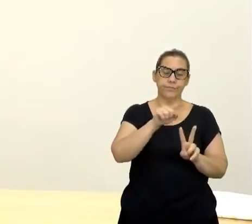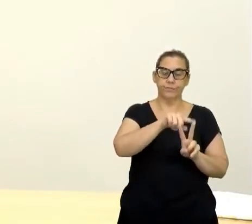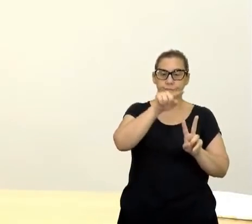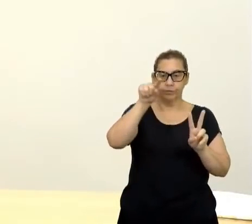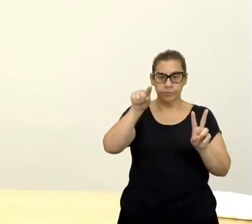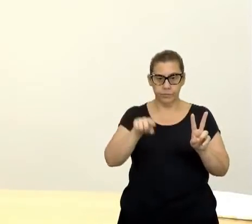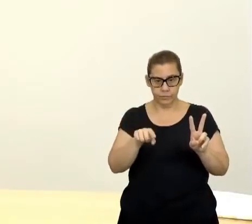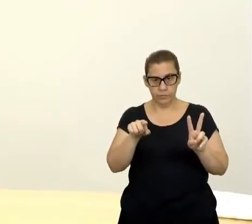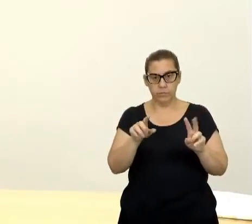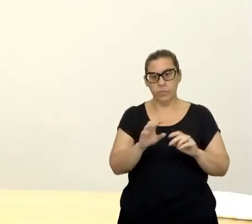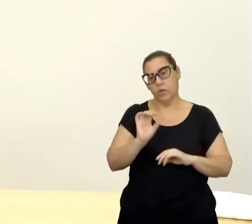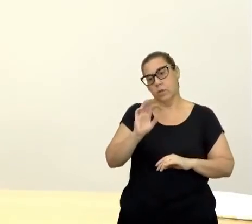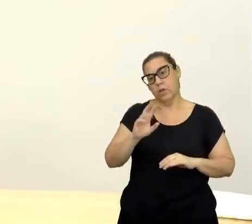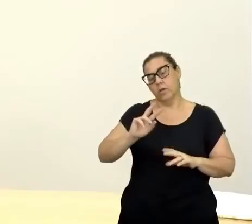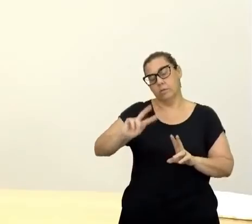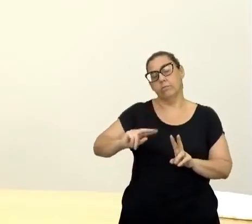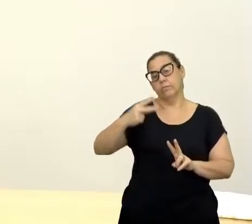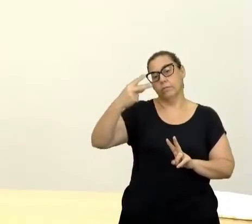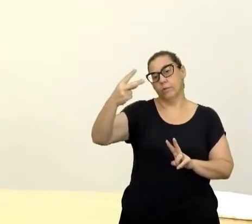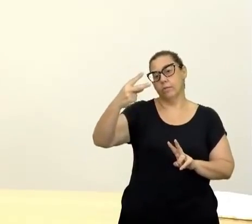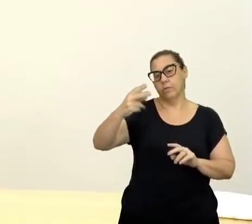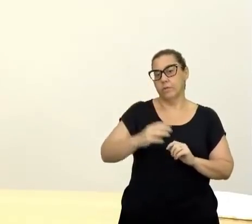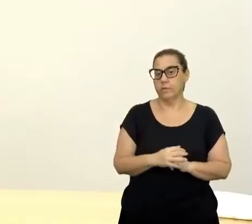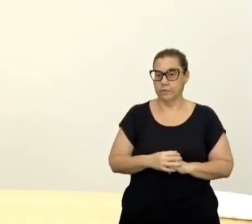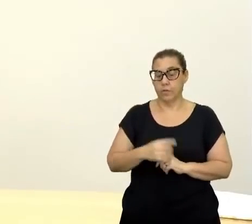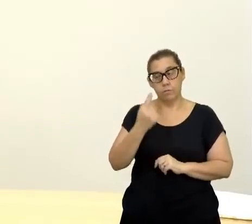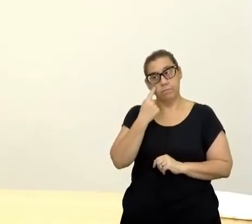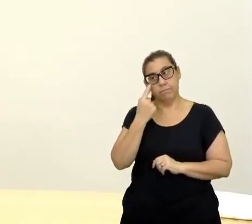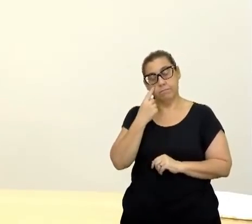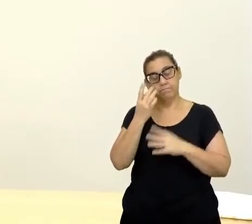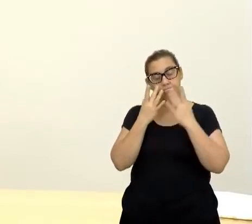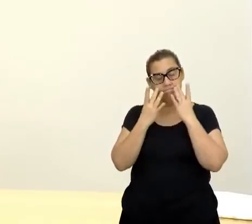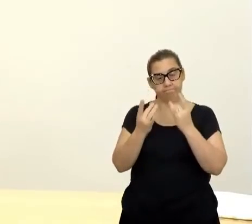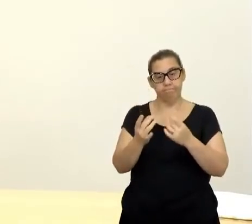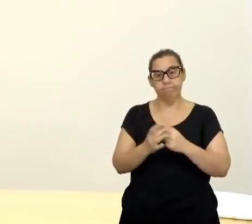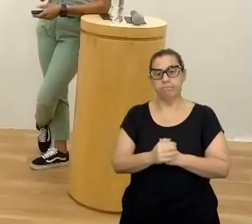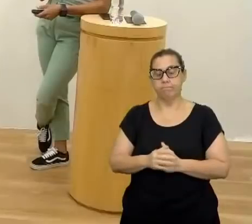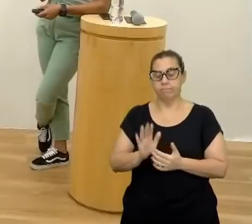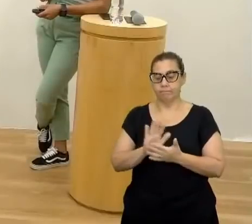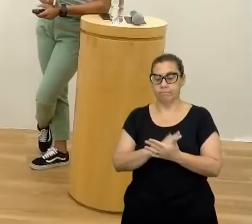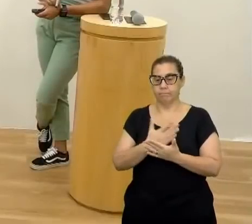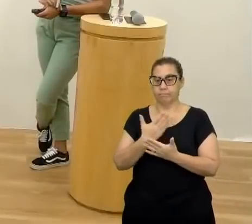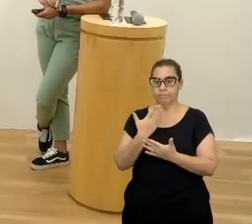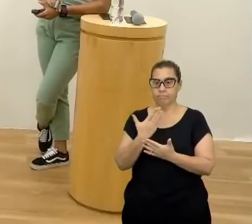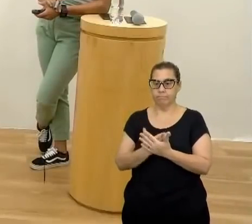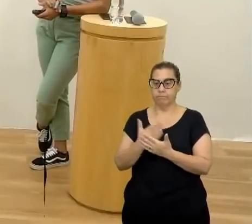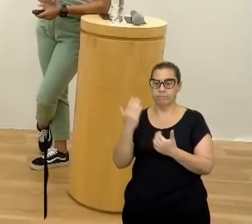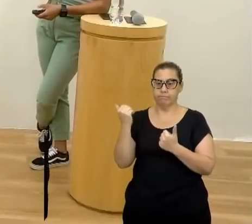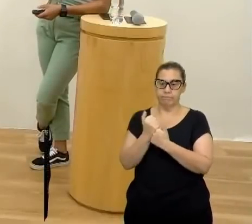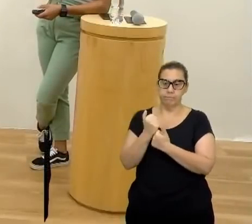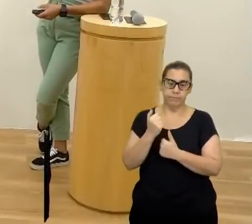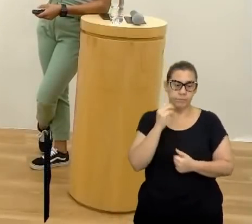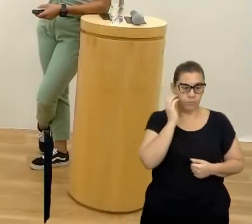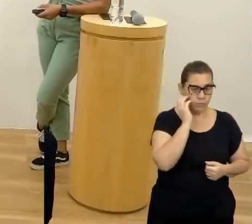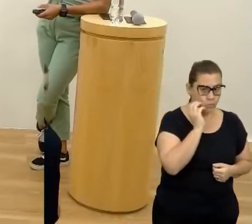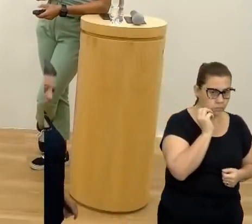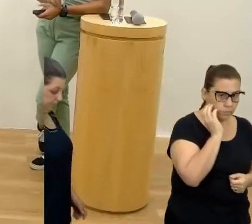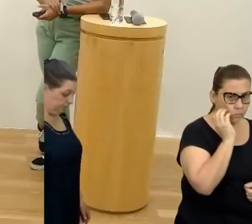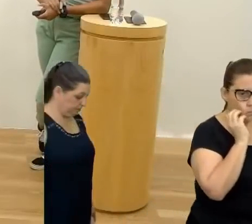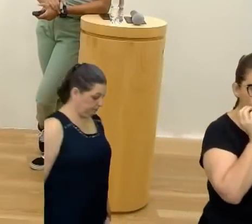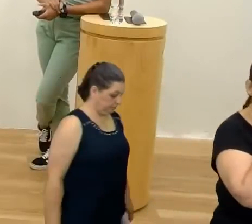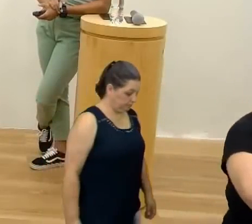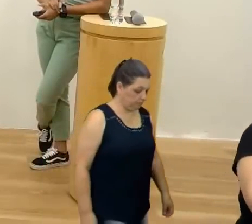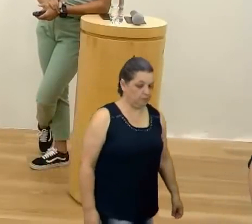quadradas das pontas, é só elevar o quadrado, né? Olhar as 2 pontinhas lá. Exato, porque para isso que a gente fez exercício de como